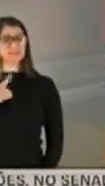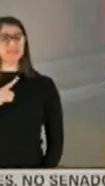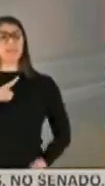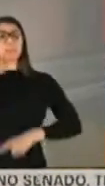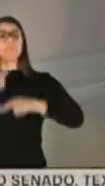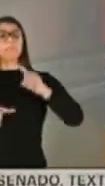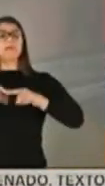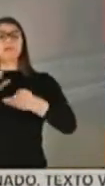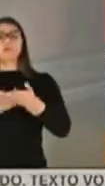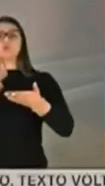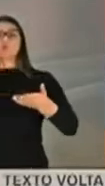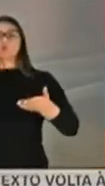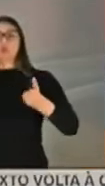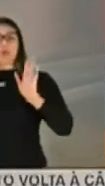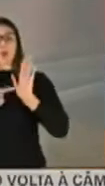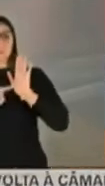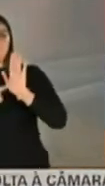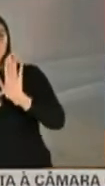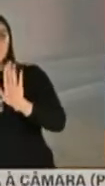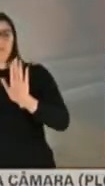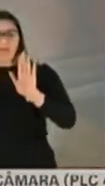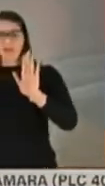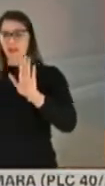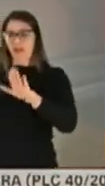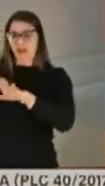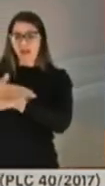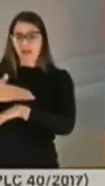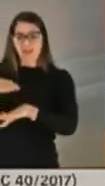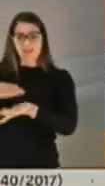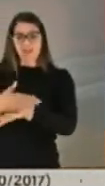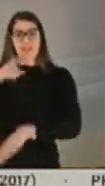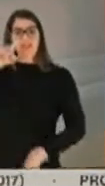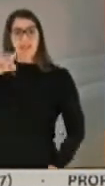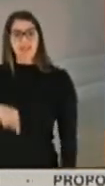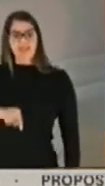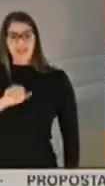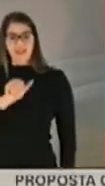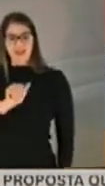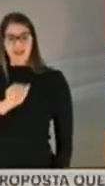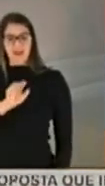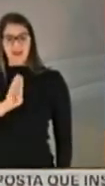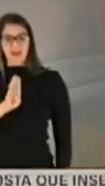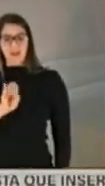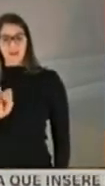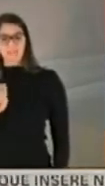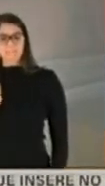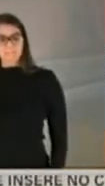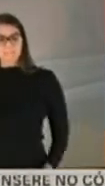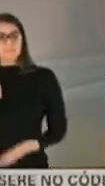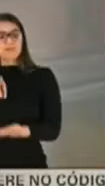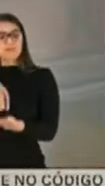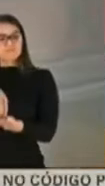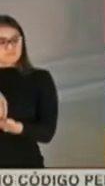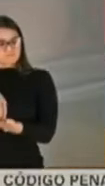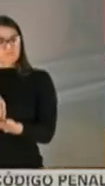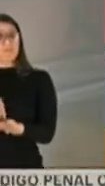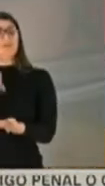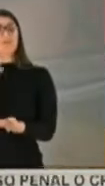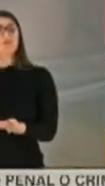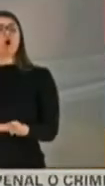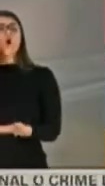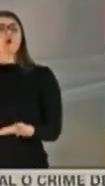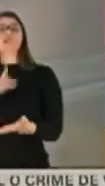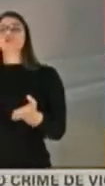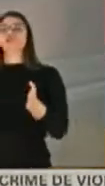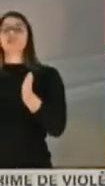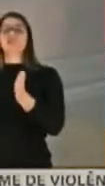Estadão, mostrando que a porta de entrada foi a ABIN paralela para que o senhor chegasse. E